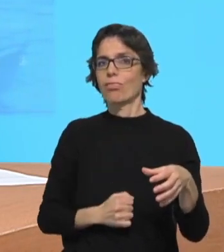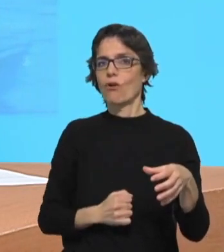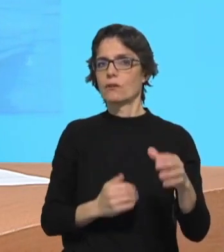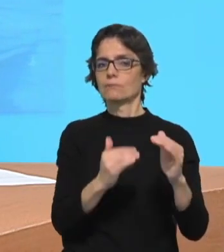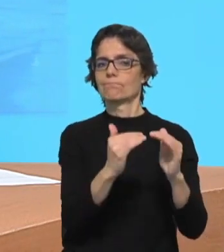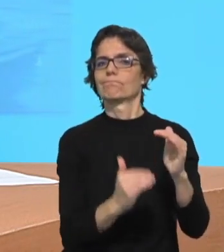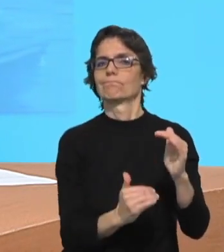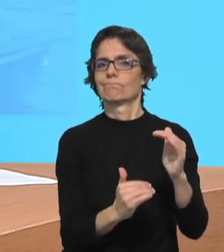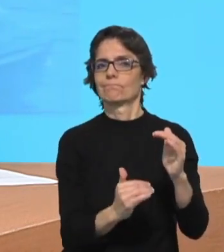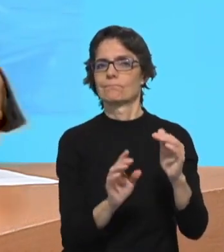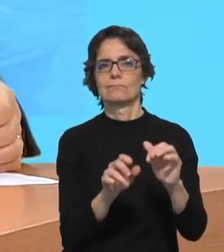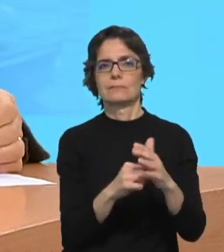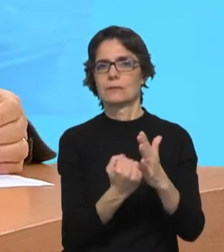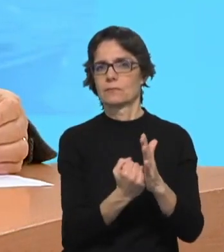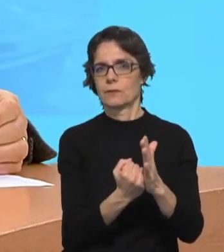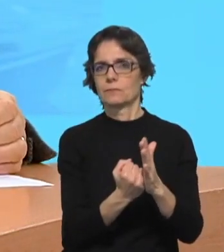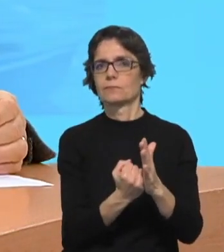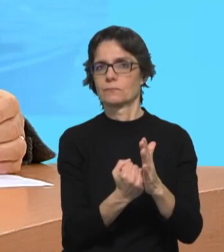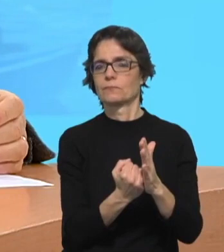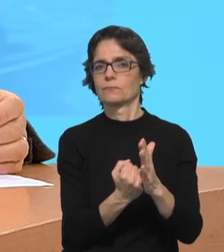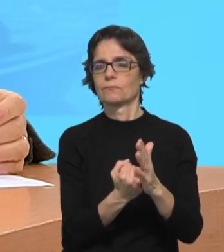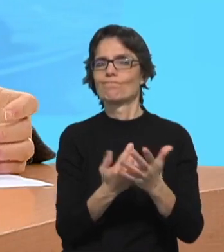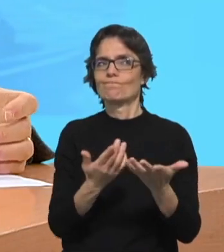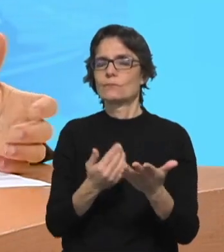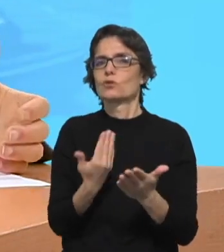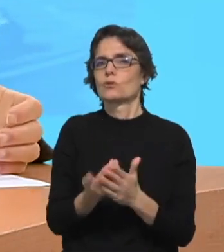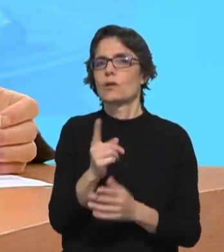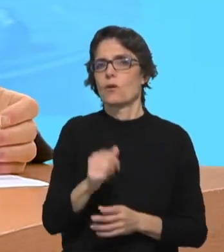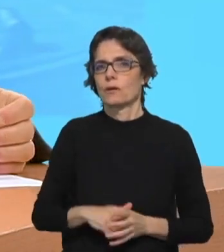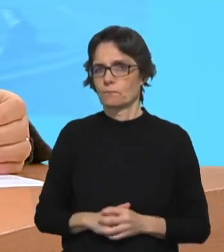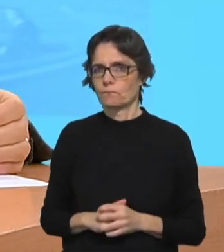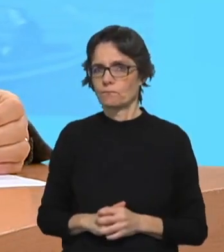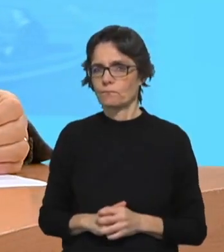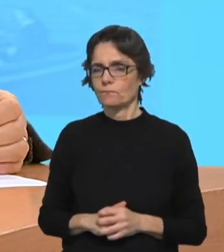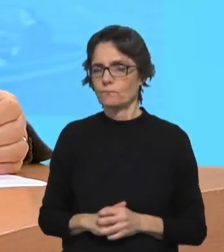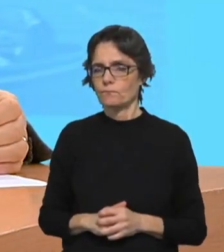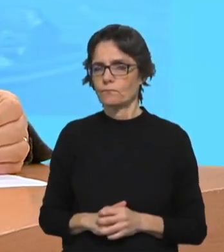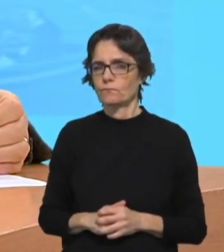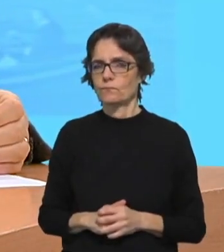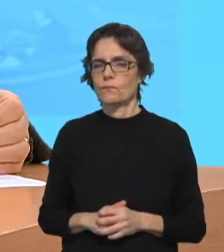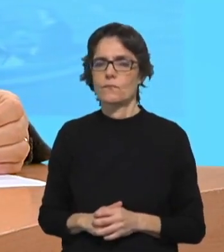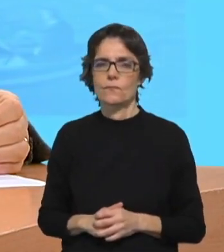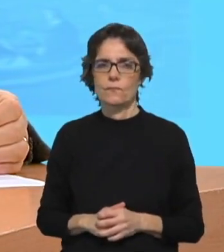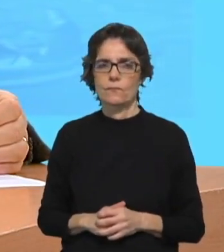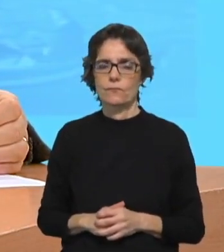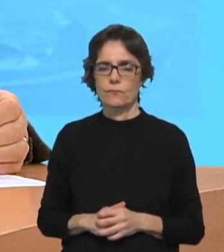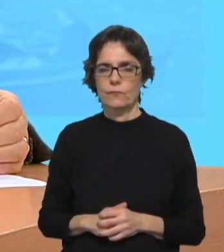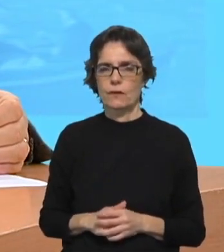decresce extraordinariamente. O que quer dizer que, de alguma maneira, boa parte daquilo que nós podemos hoje